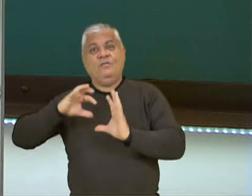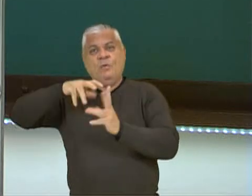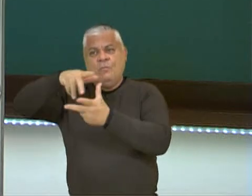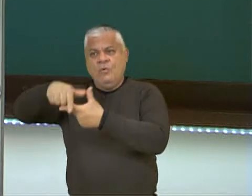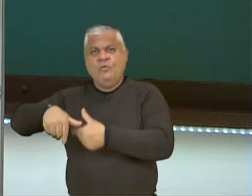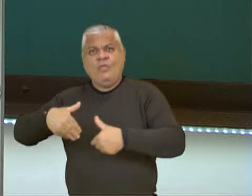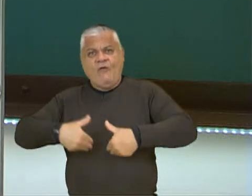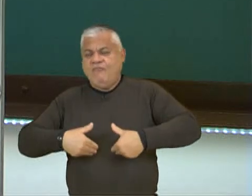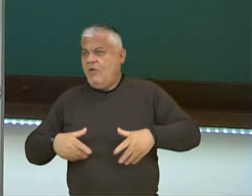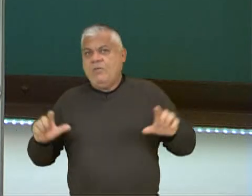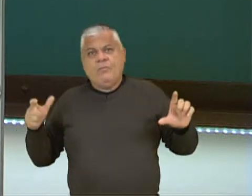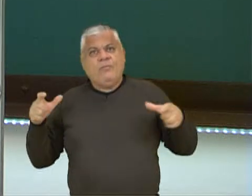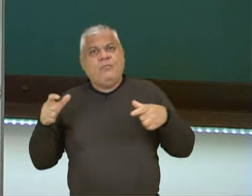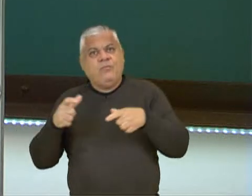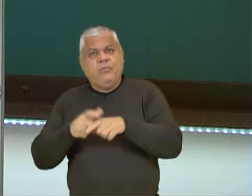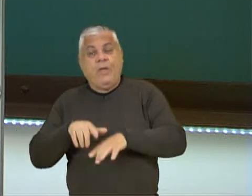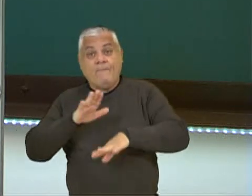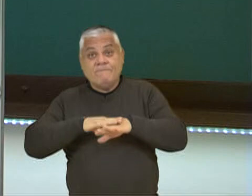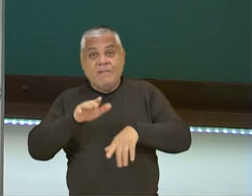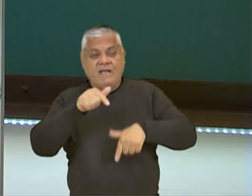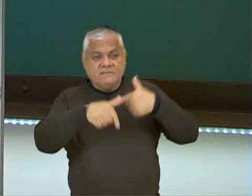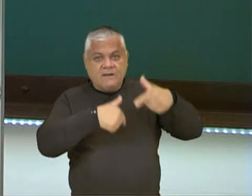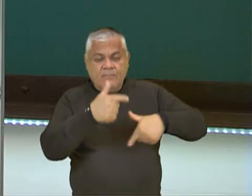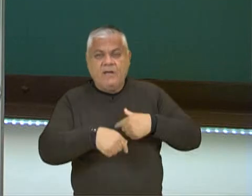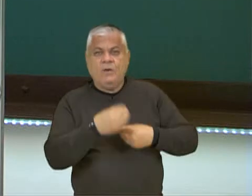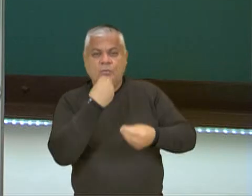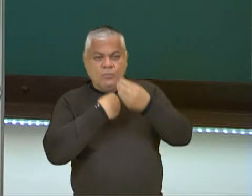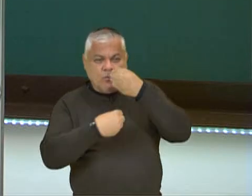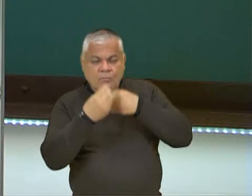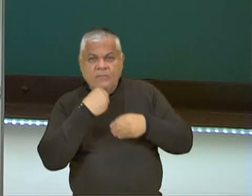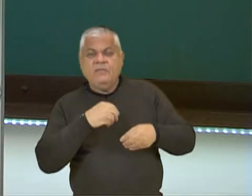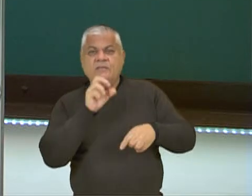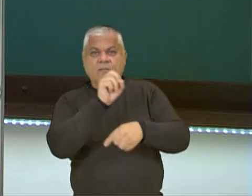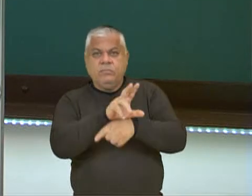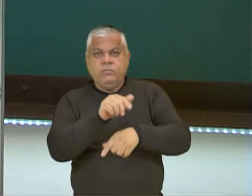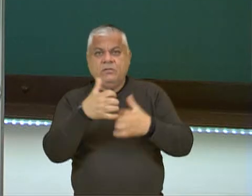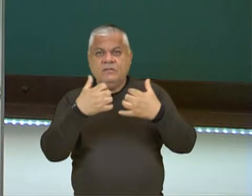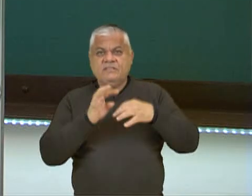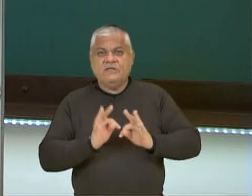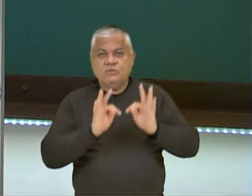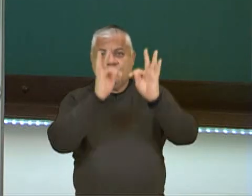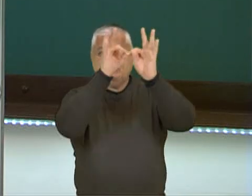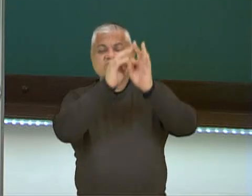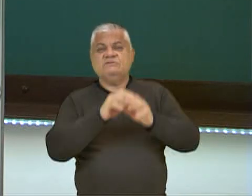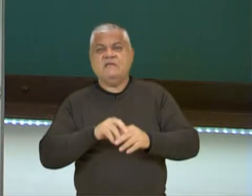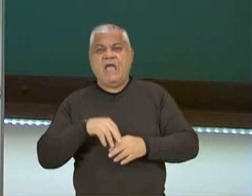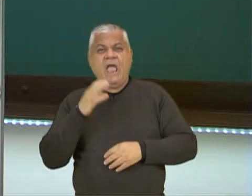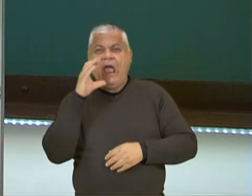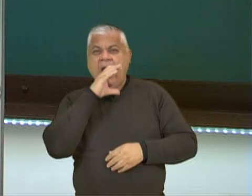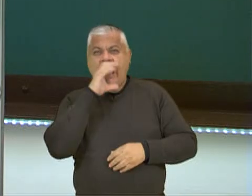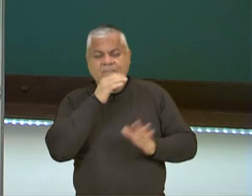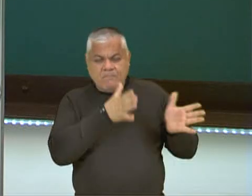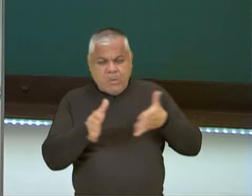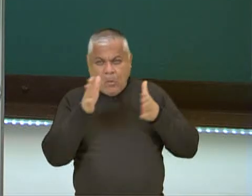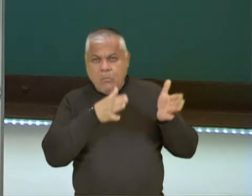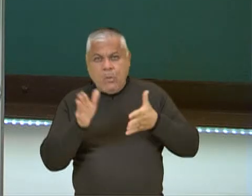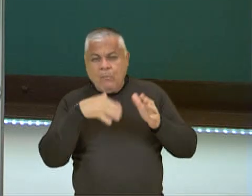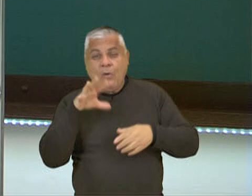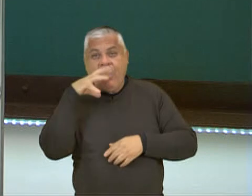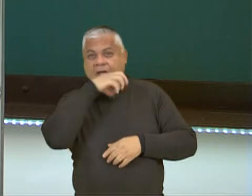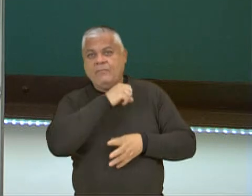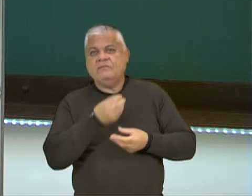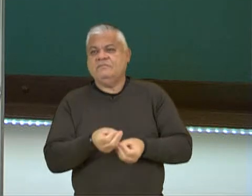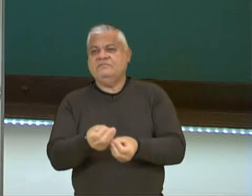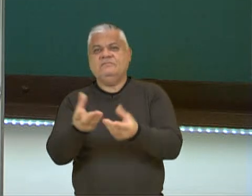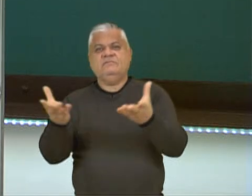que, produzindo mais alimentos, empregando mais tecnologia, você teria ali uma produção muito maior de alimentos para atender a